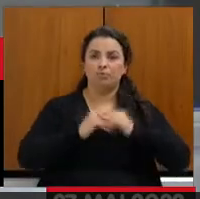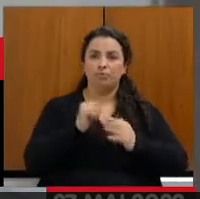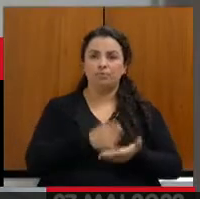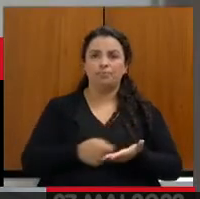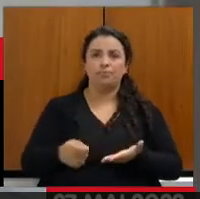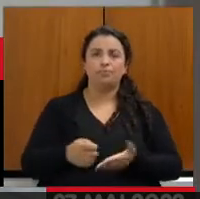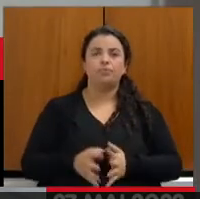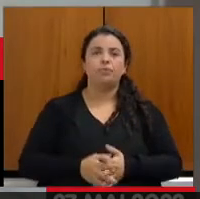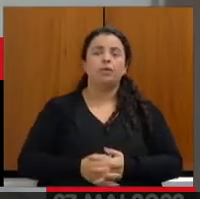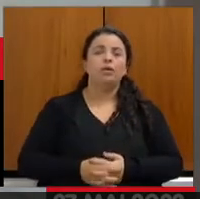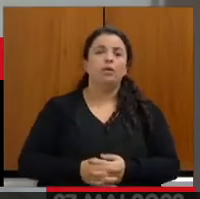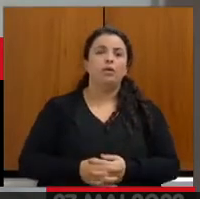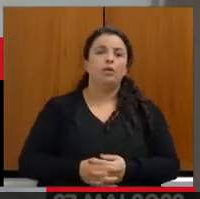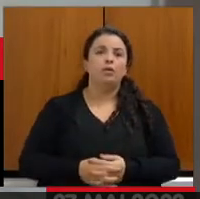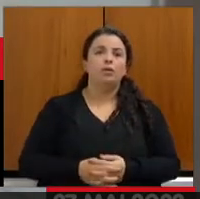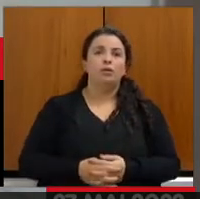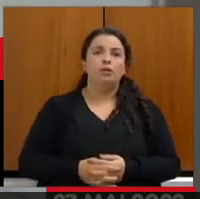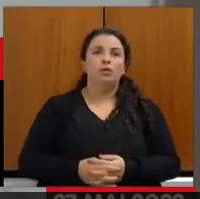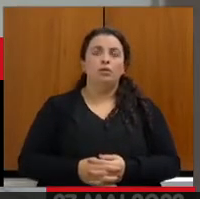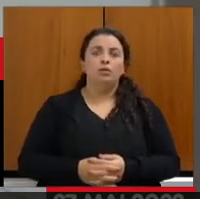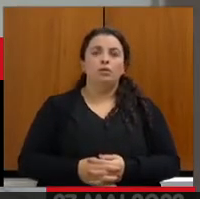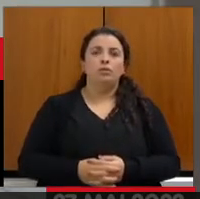E aí